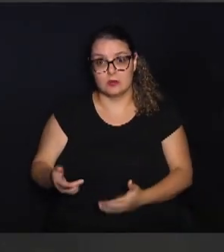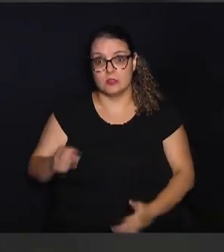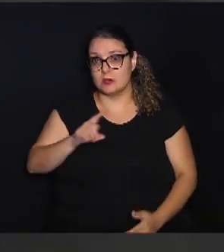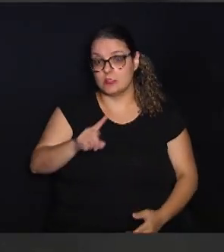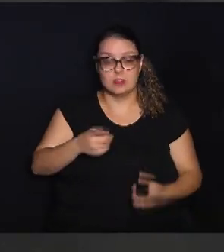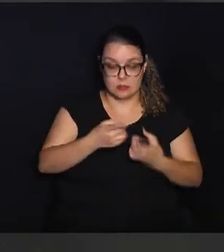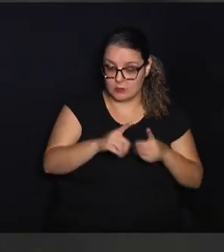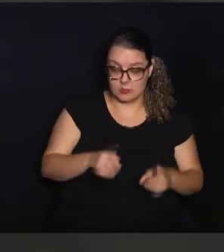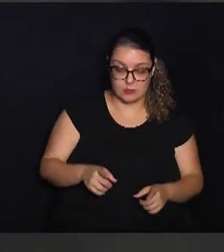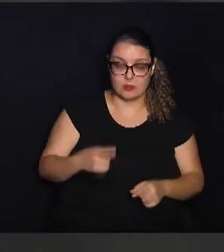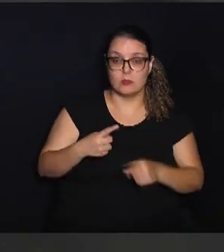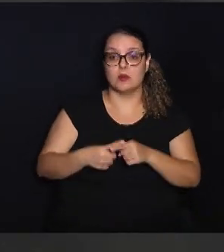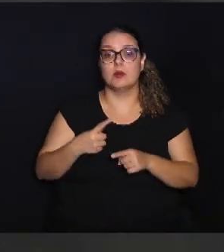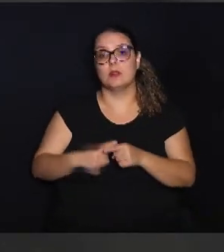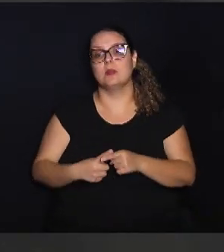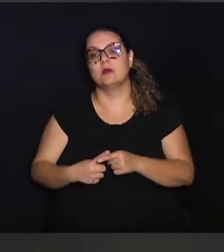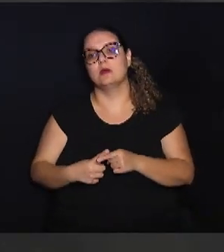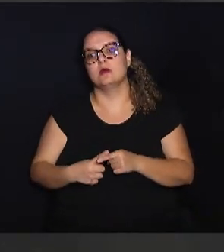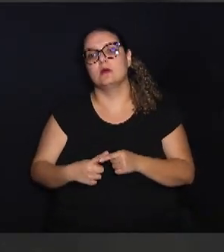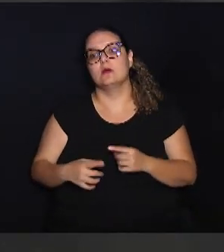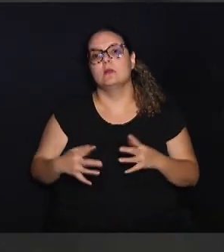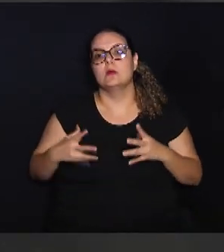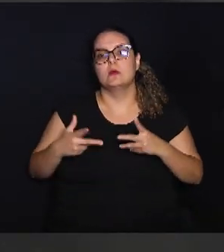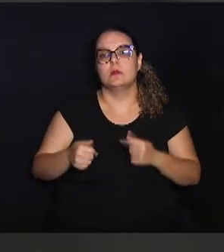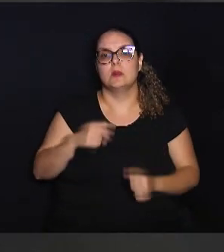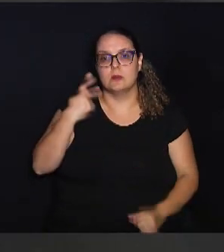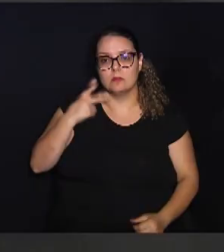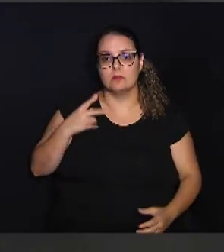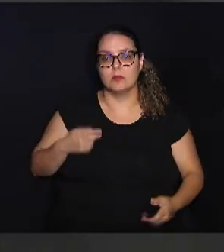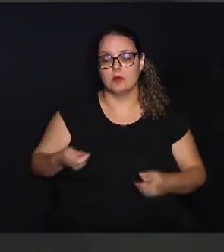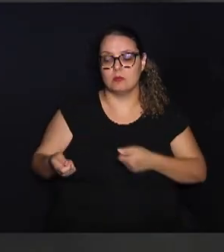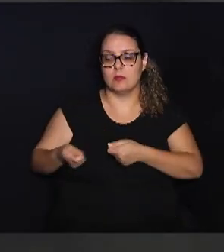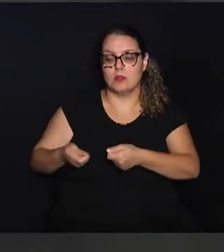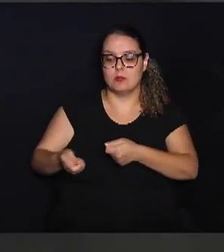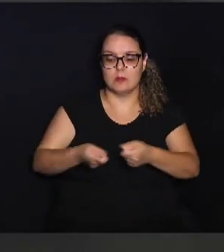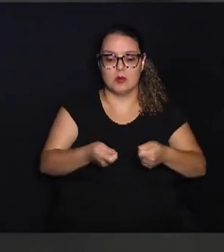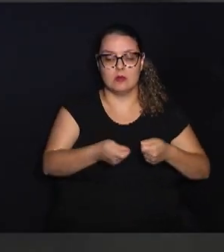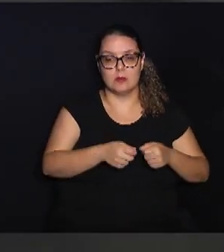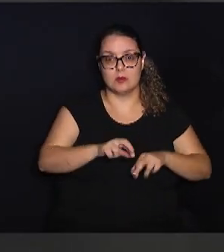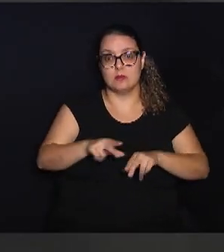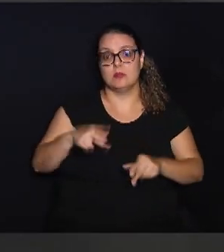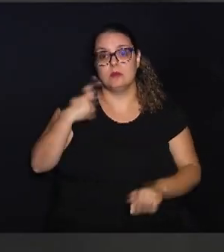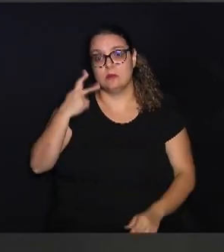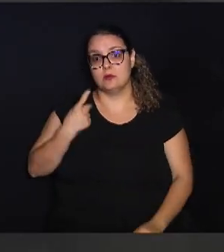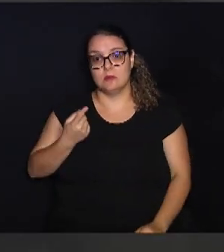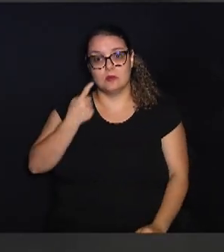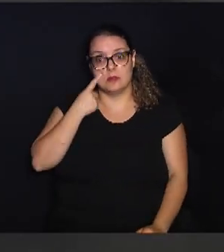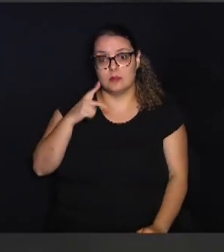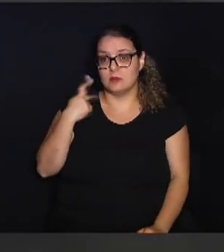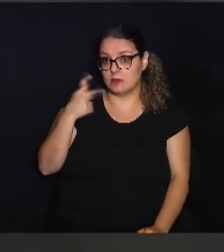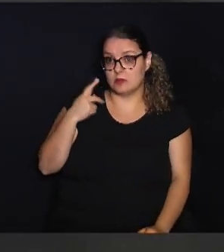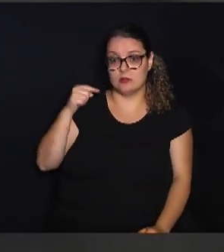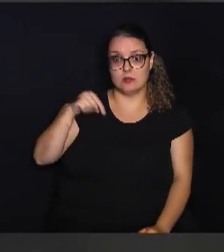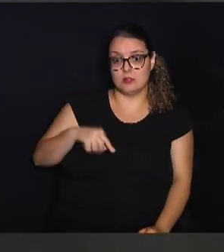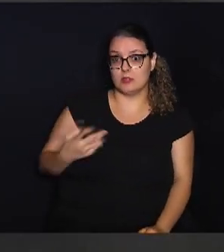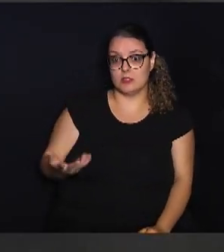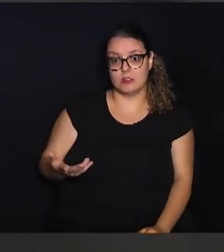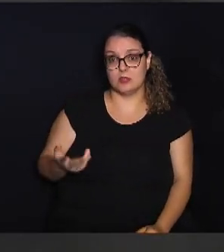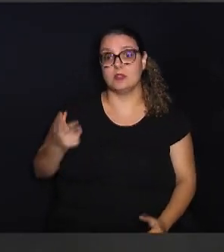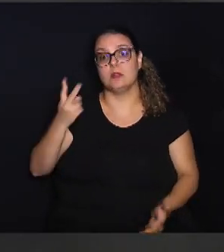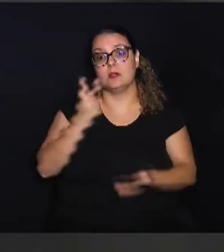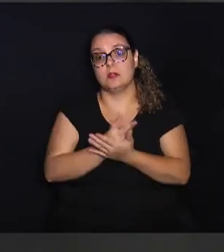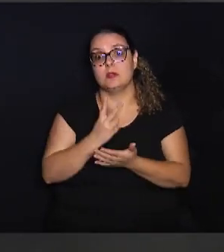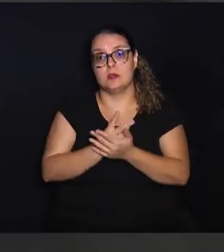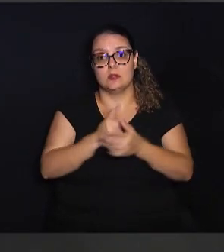perpetue, porque para manter todos esses políticos, né, esses milhares de políticos, você vê que tem vereador aqui que ele está sempre